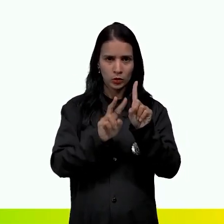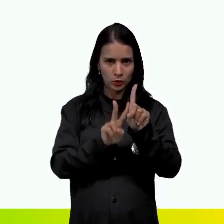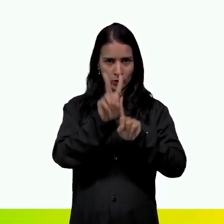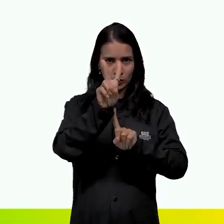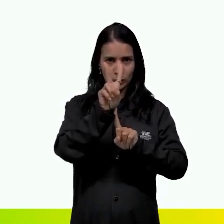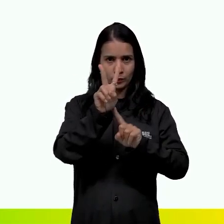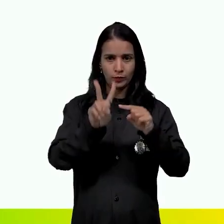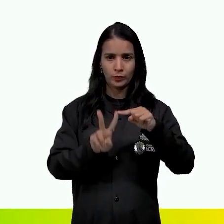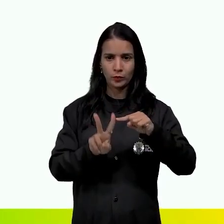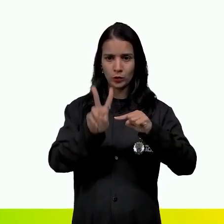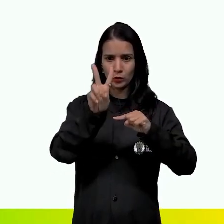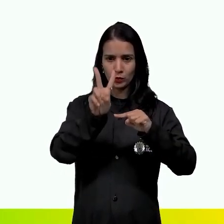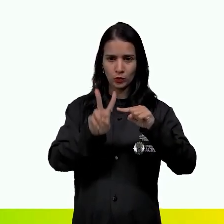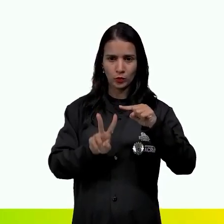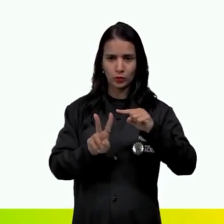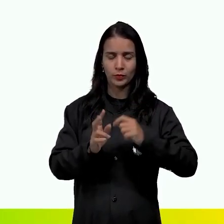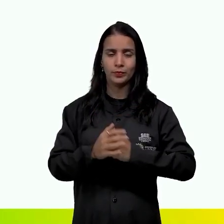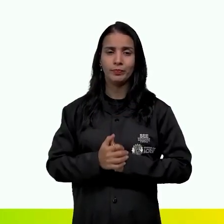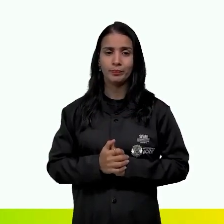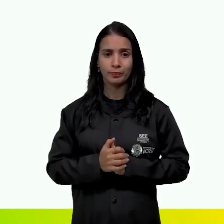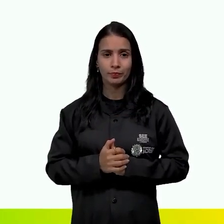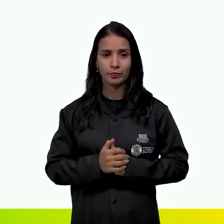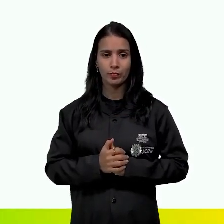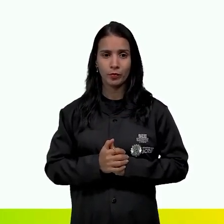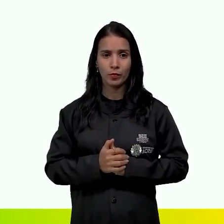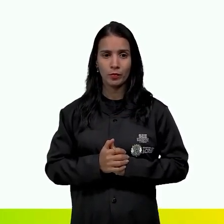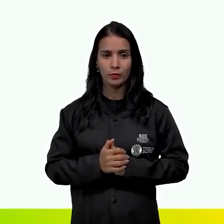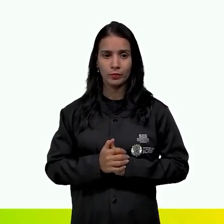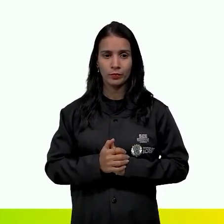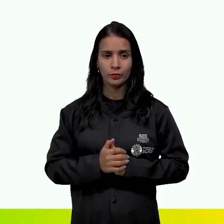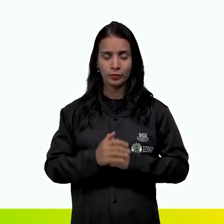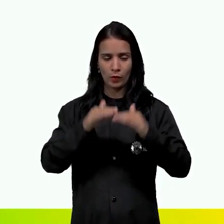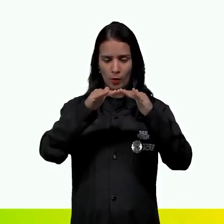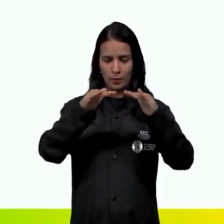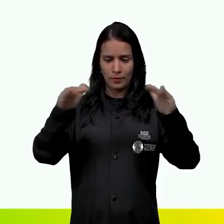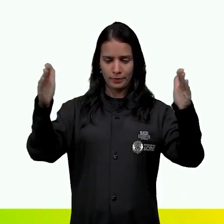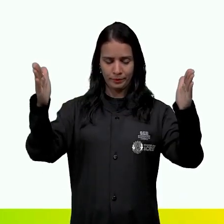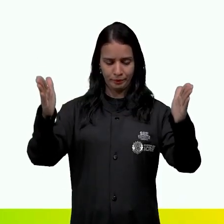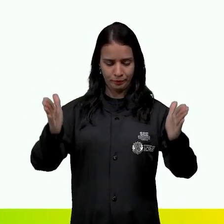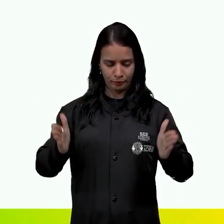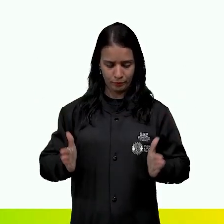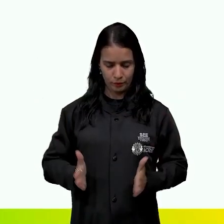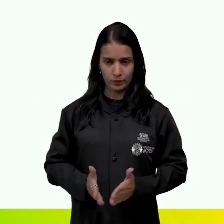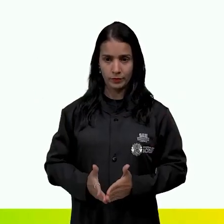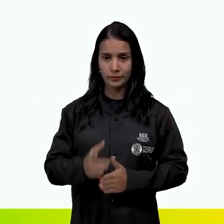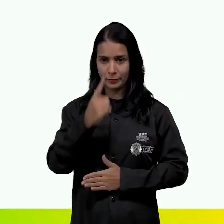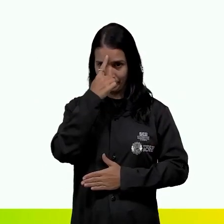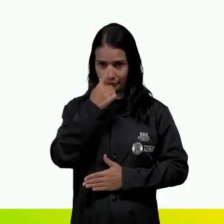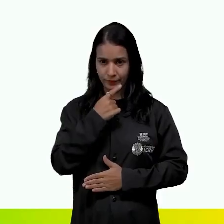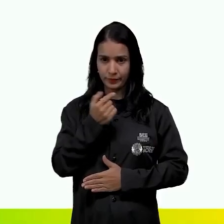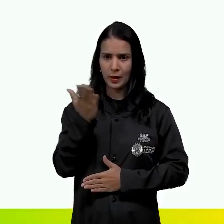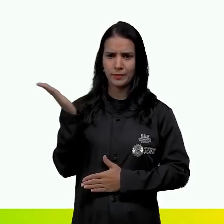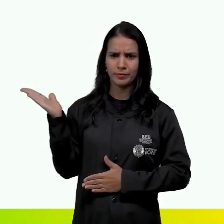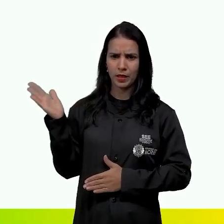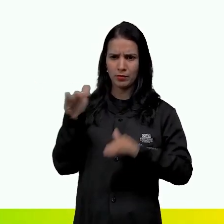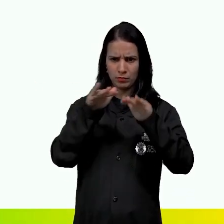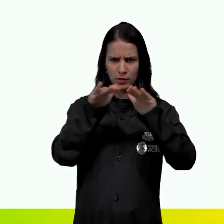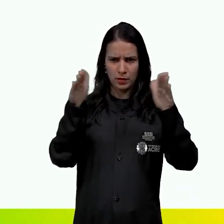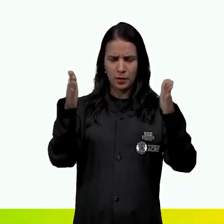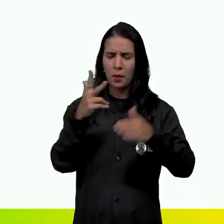Um tanque de armazenamento de líquidos tem formato de pirâmide, como está dado aqui nessa figura,